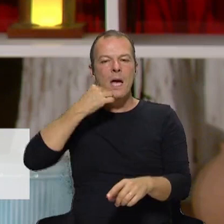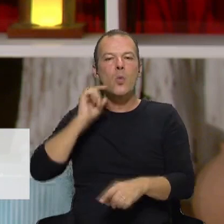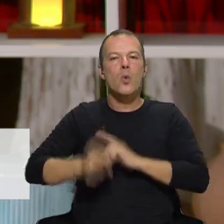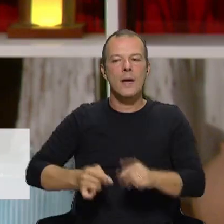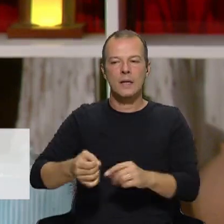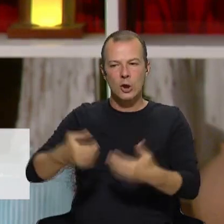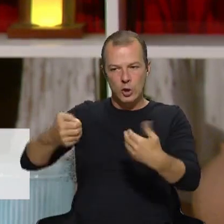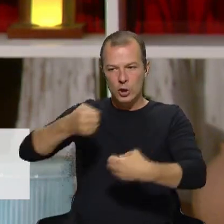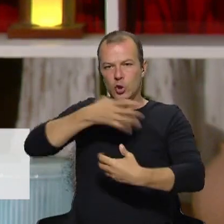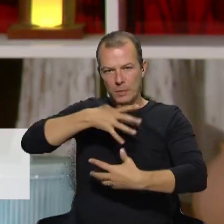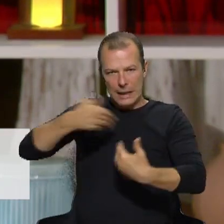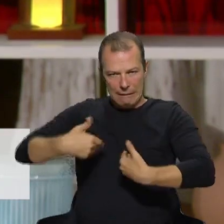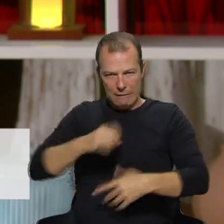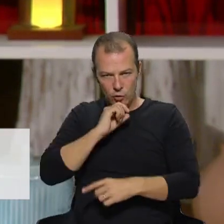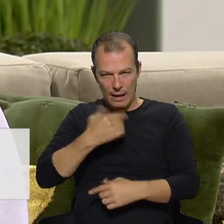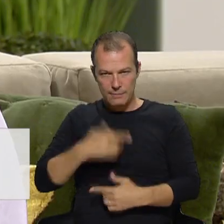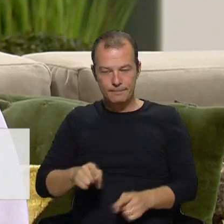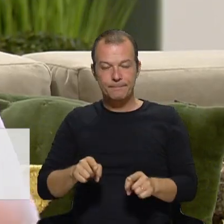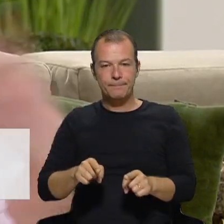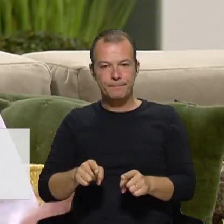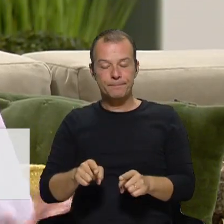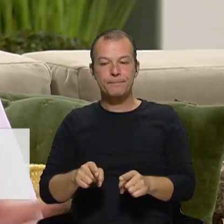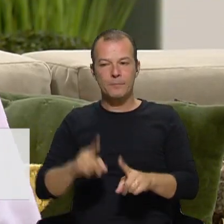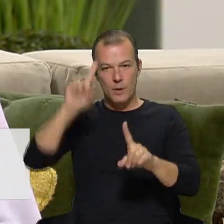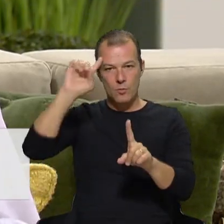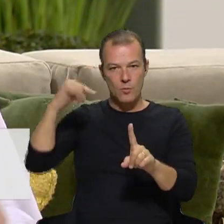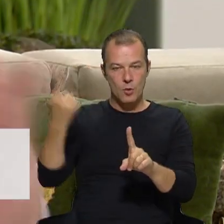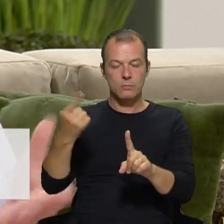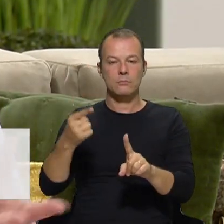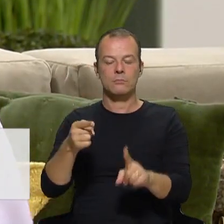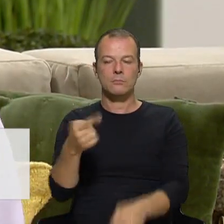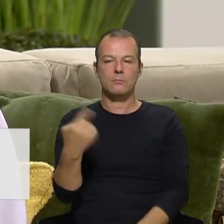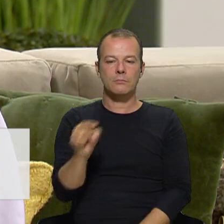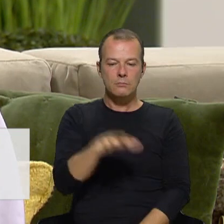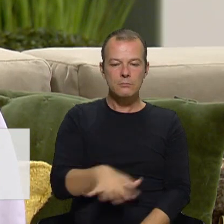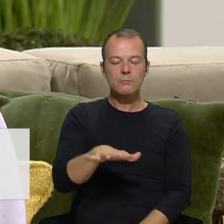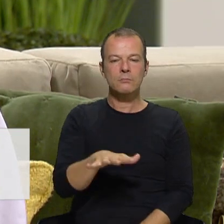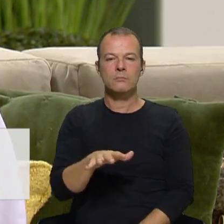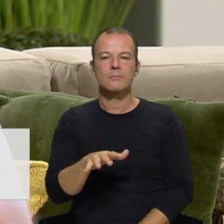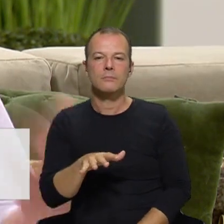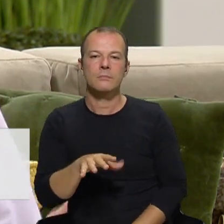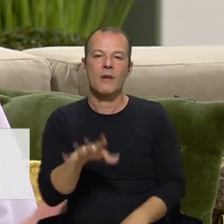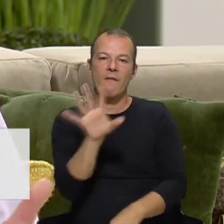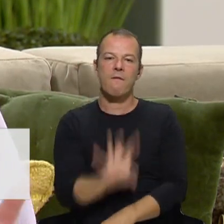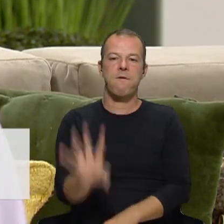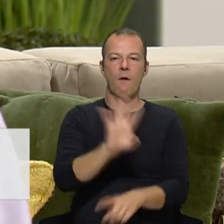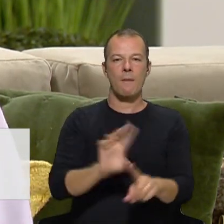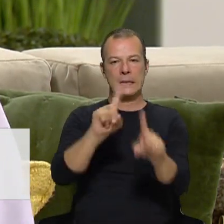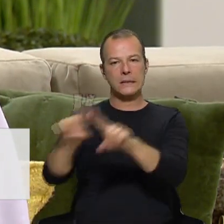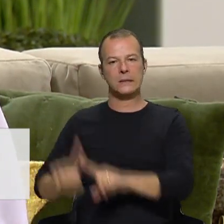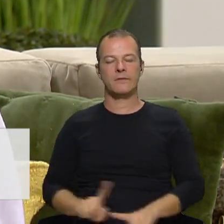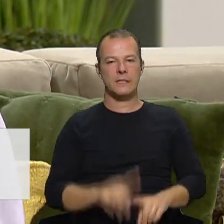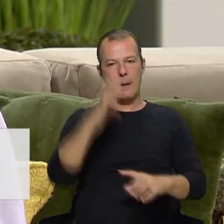podes ajudar-nos a explicar? Portanto, sabemos que há diversas formas de